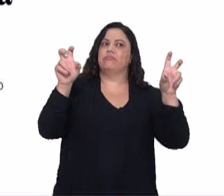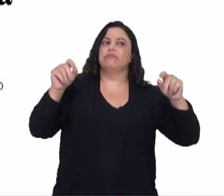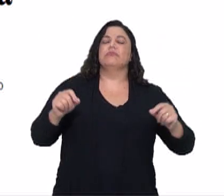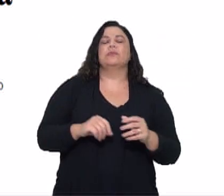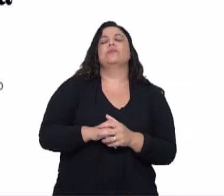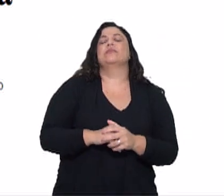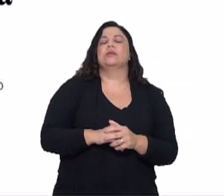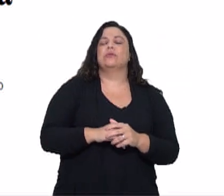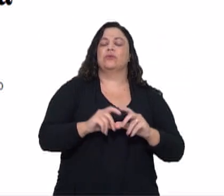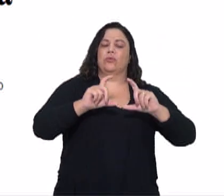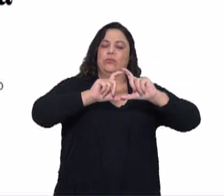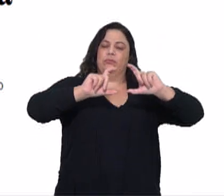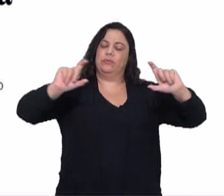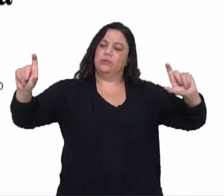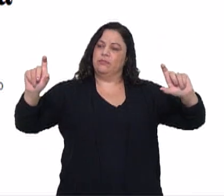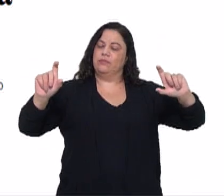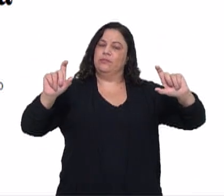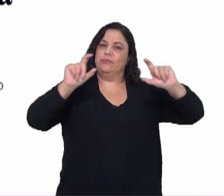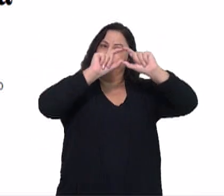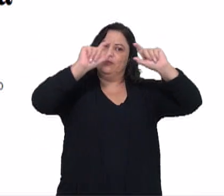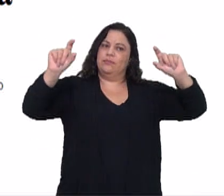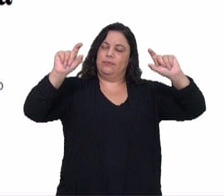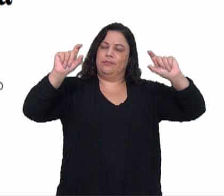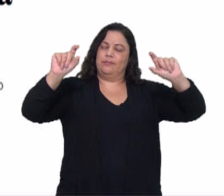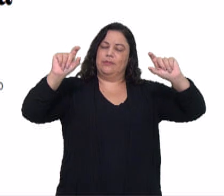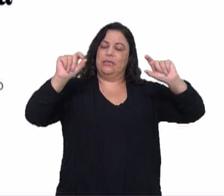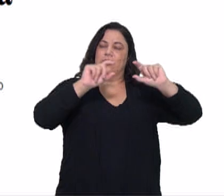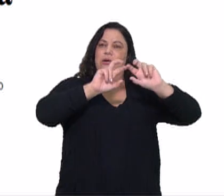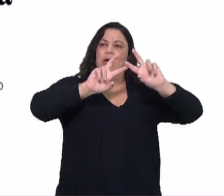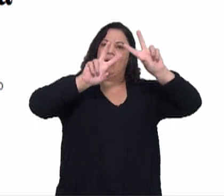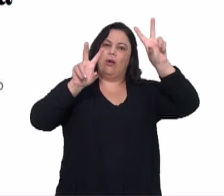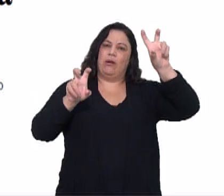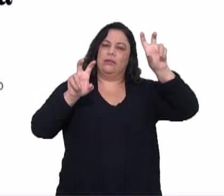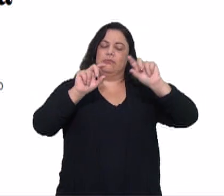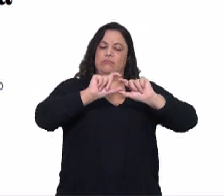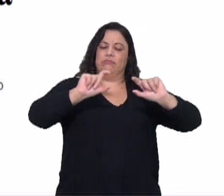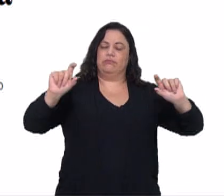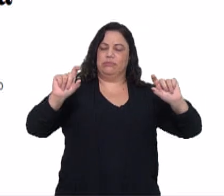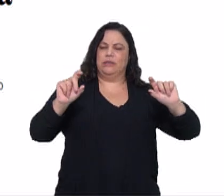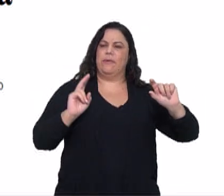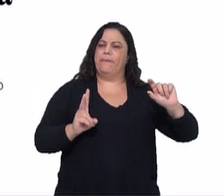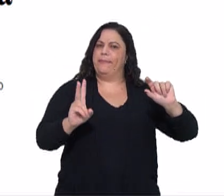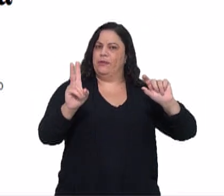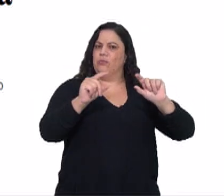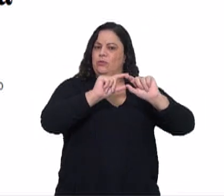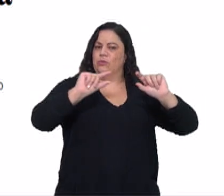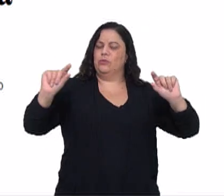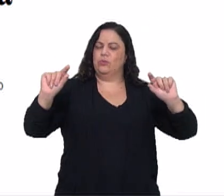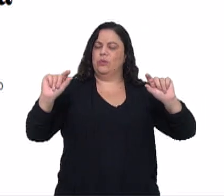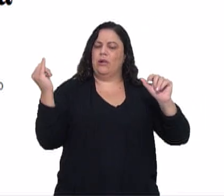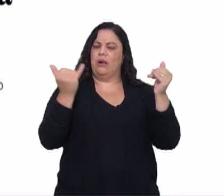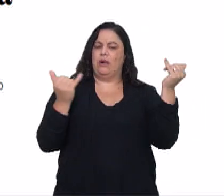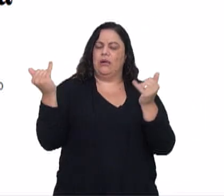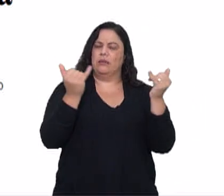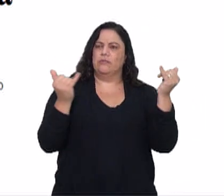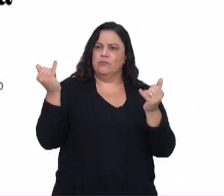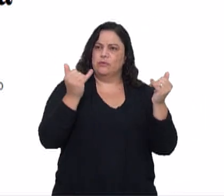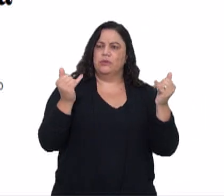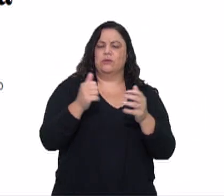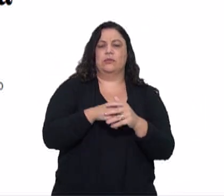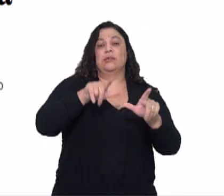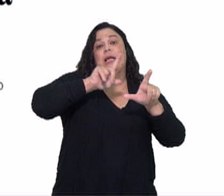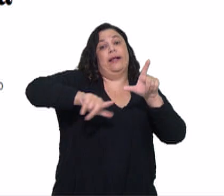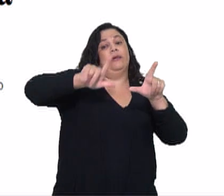final que aparece abaixo do título e serve para completar seu sentido ou dar outras informações. Usa